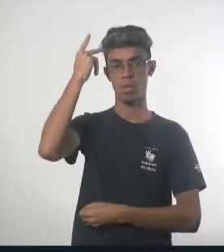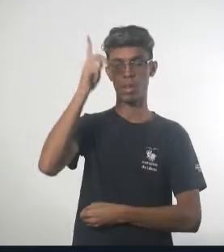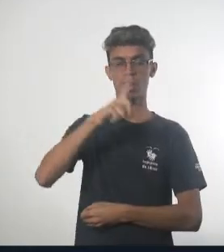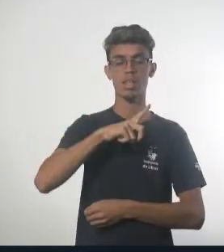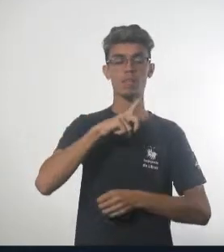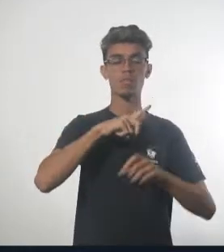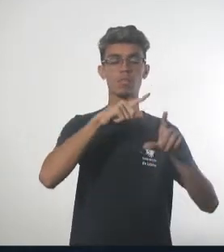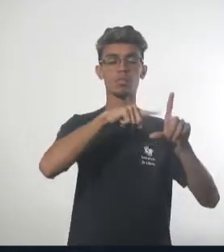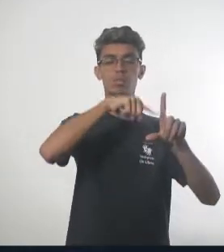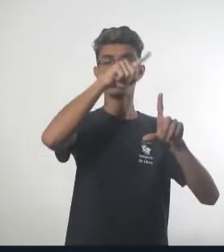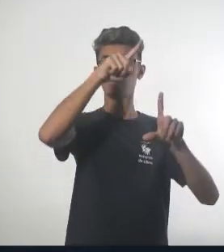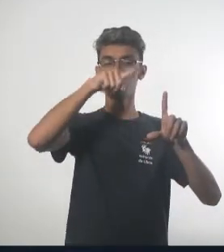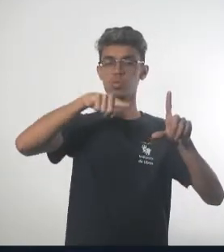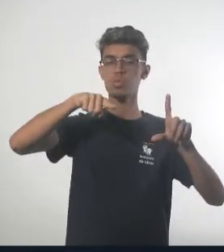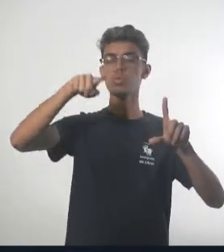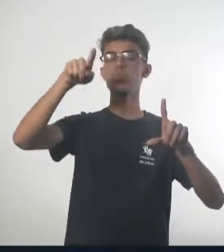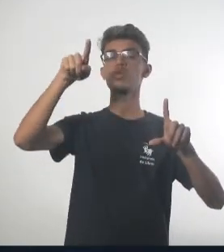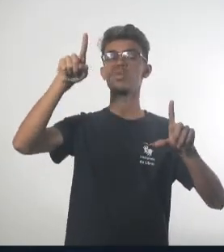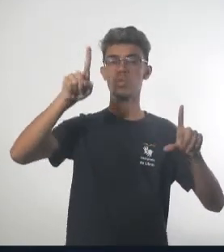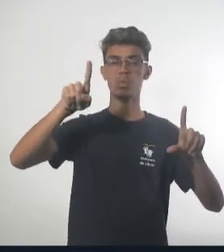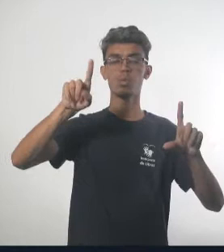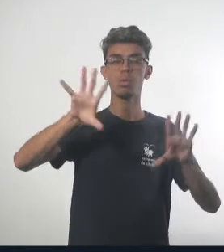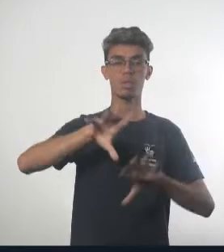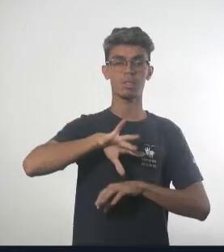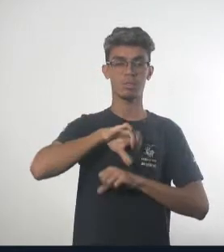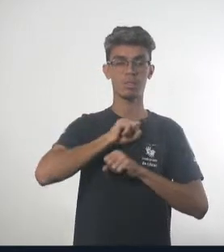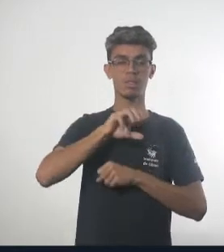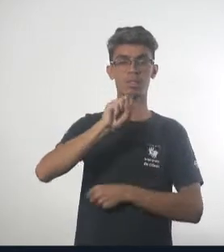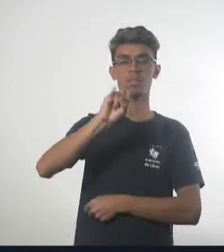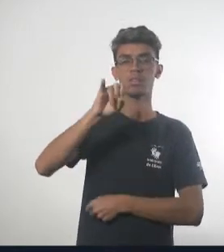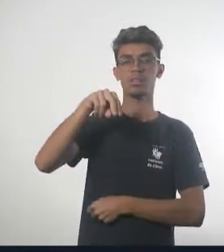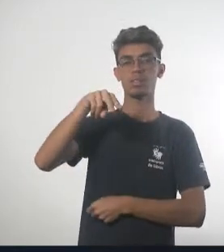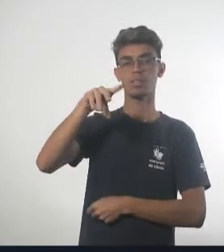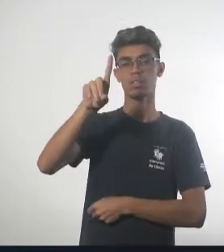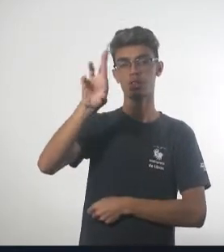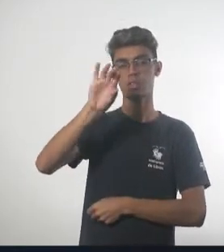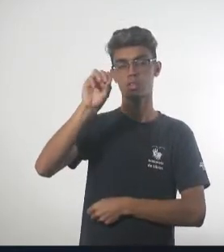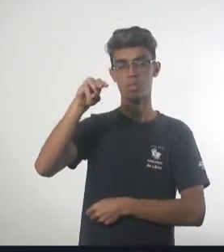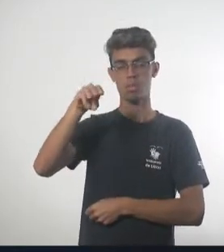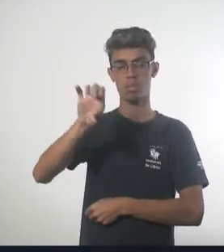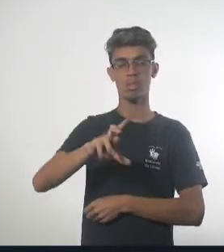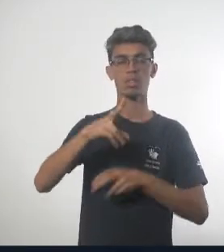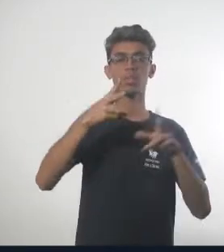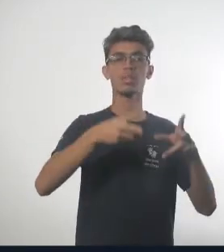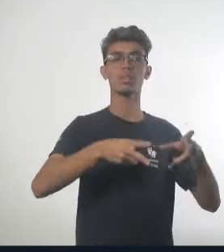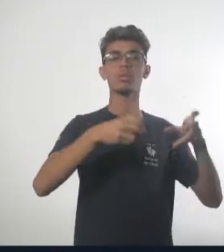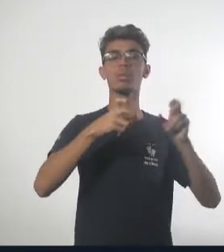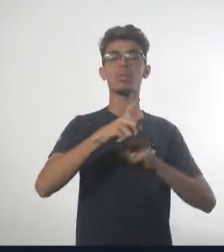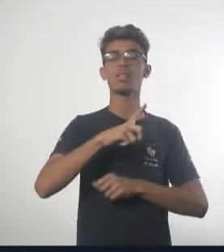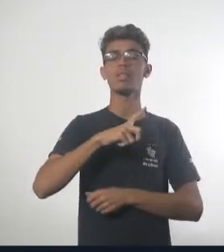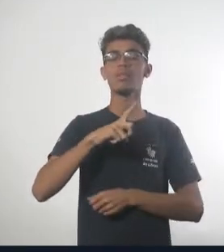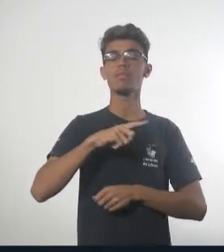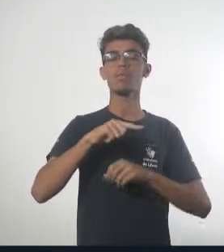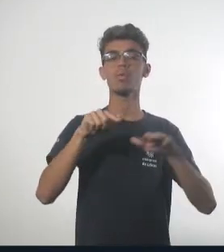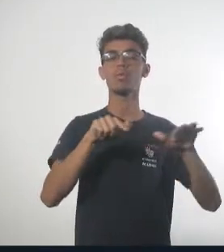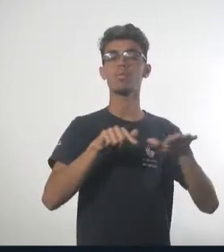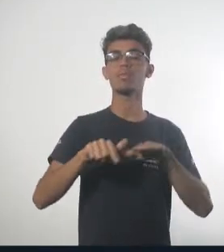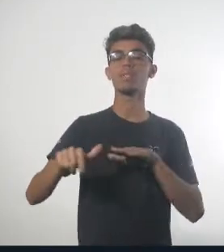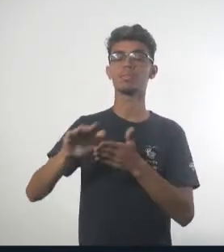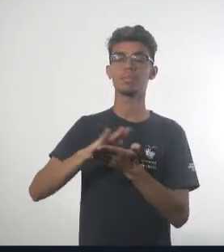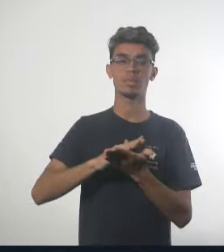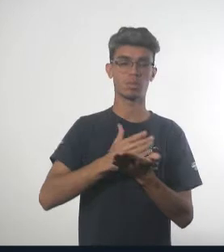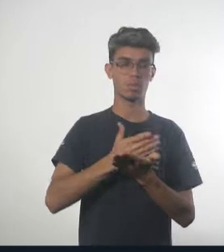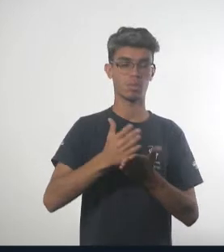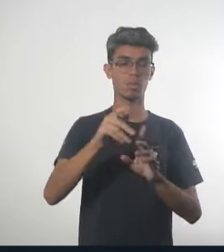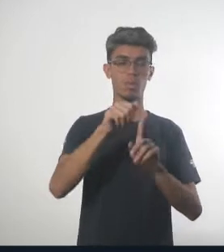nas notificações dos casos de síndrome gripal, mas esse aumento não se manteve. Nós observamos um aumento durante algumas semanas do mês de agosto,